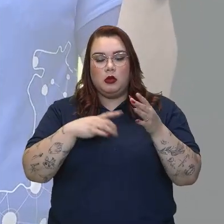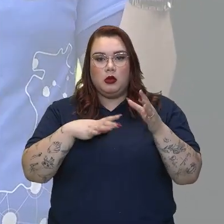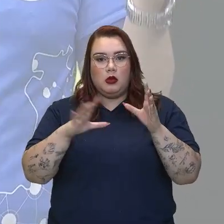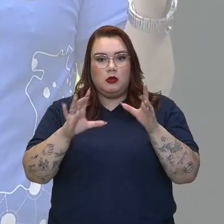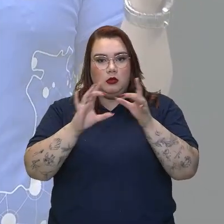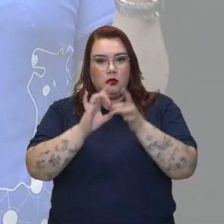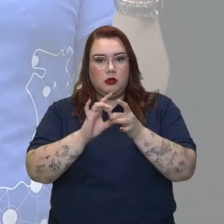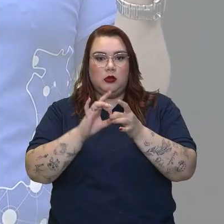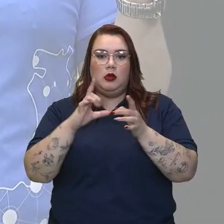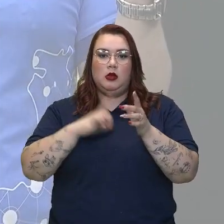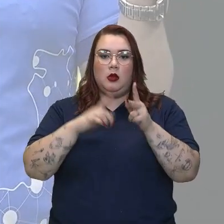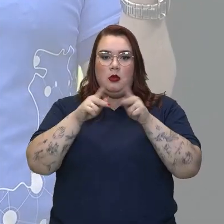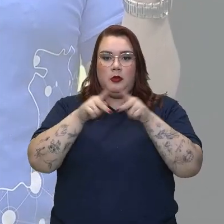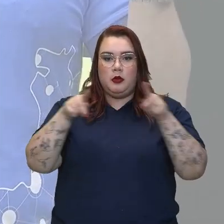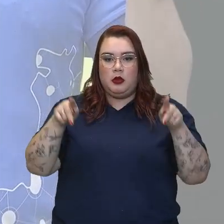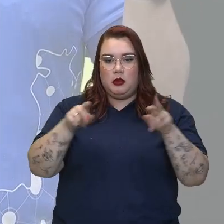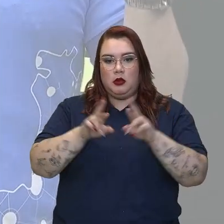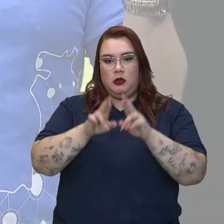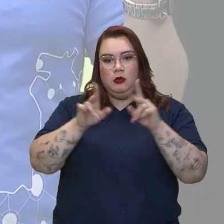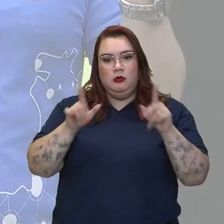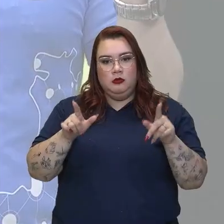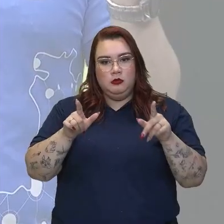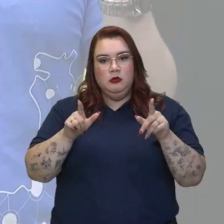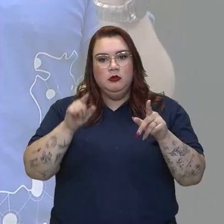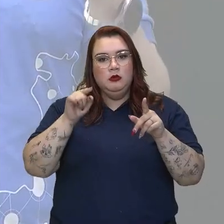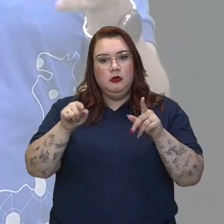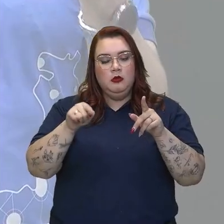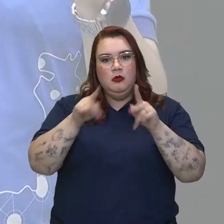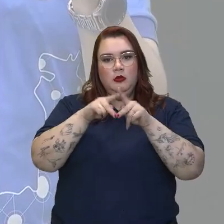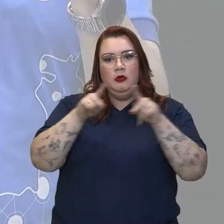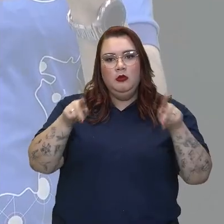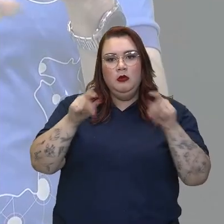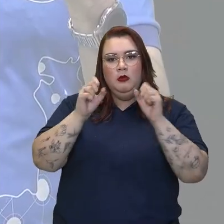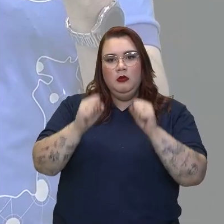uma proteína diferente. Essa proteína pode estar na